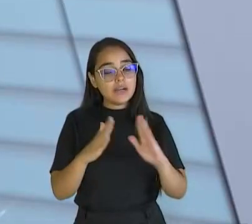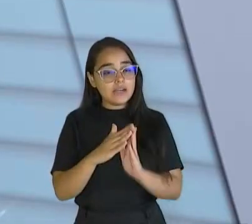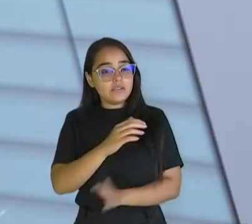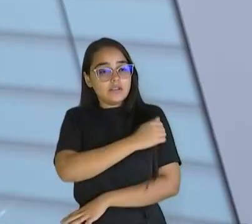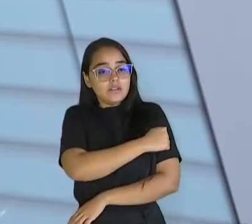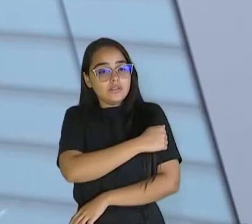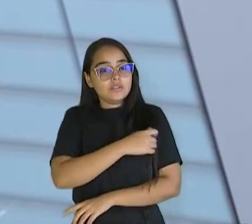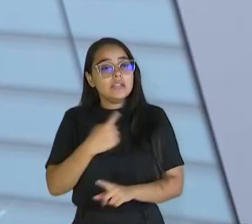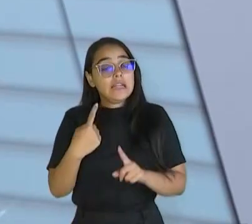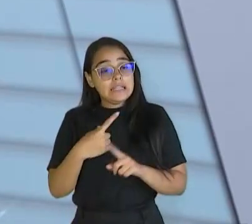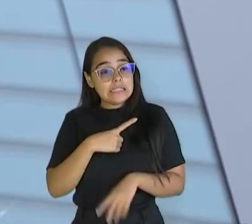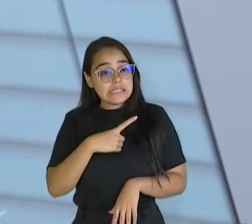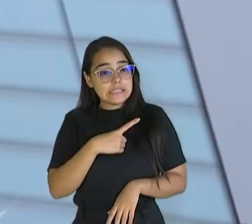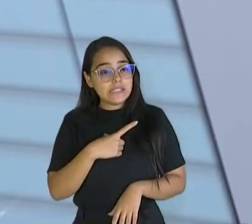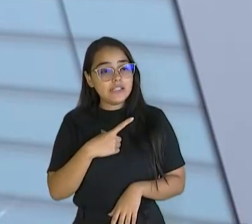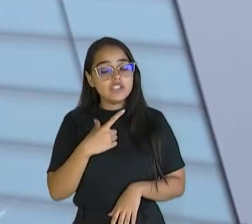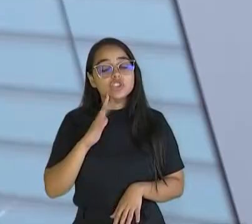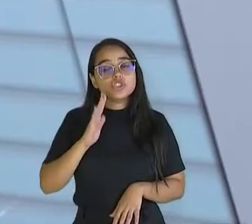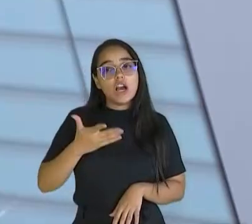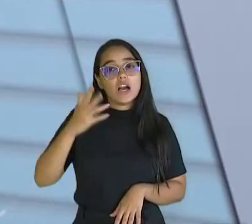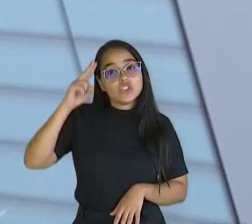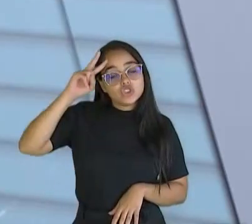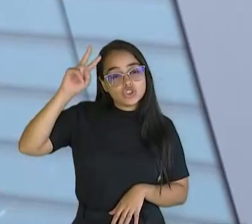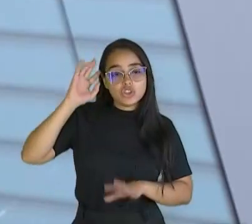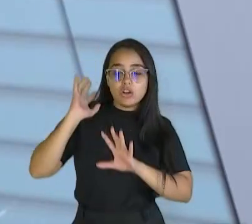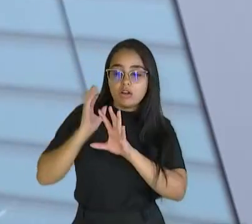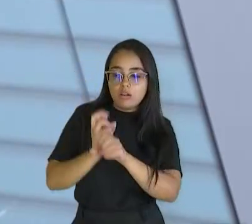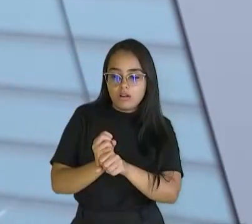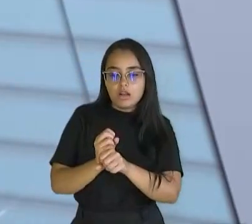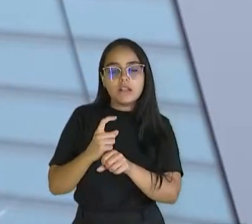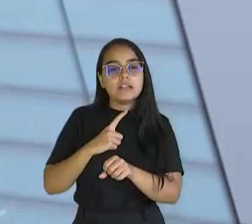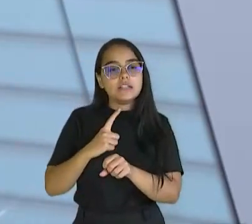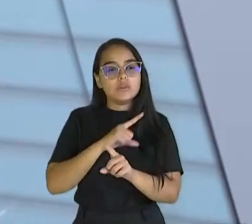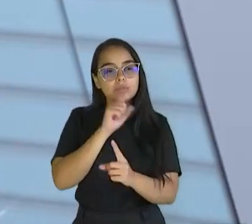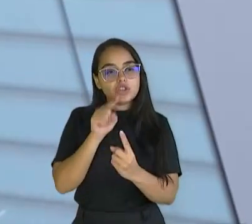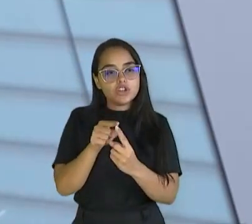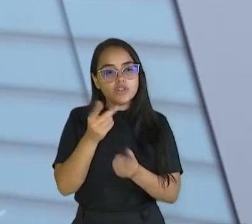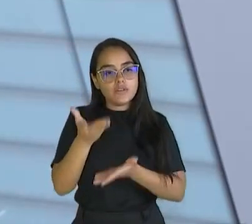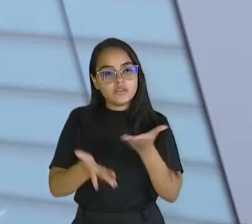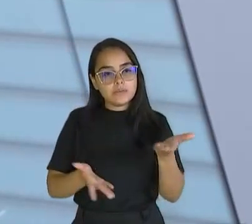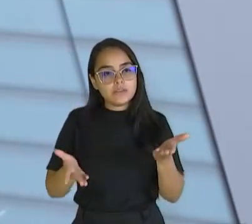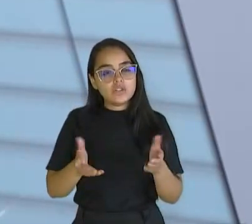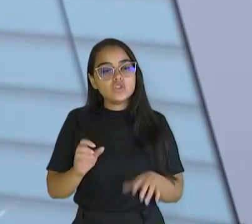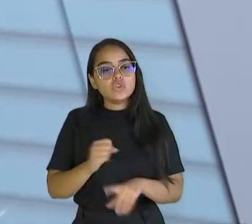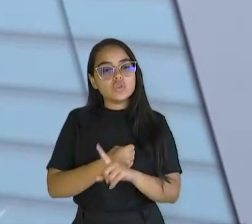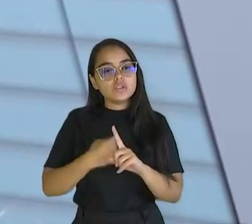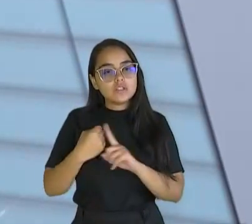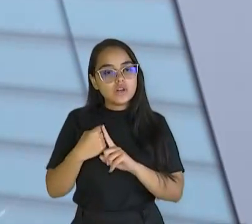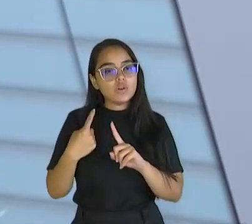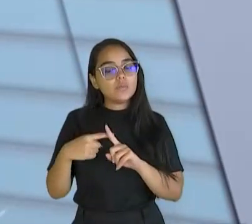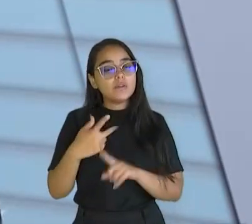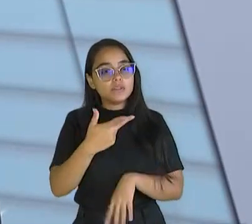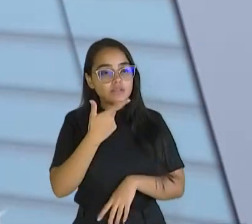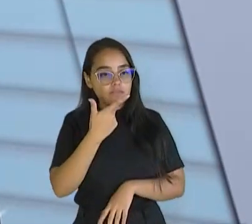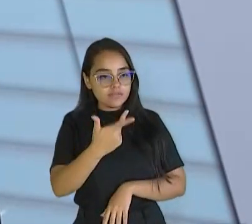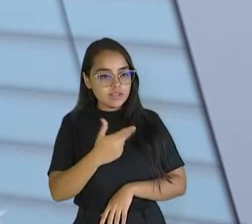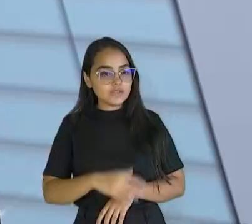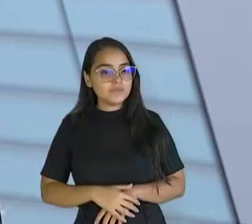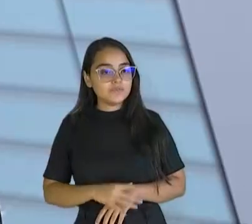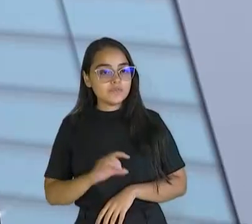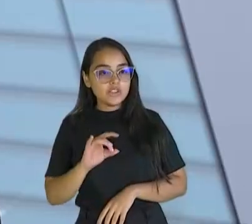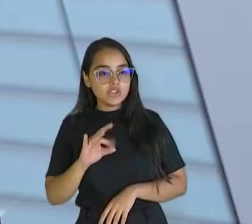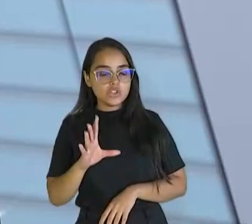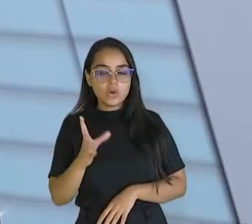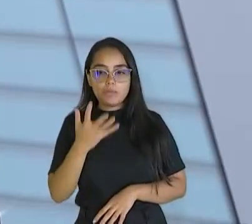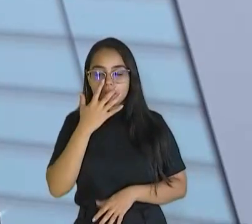Estudante ela tem credibilidade, ela tem história e tem uma função social extremamente importante. Com certeza. Porque você disse bem aí, não é só